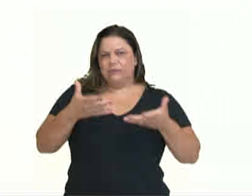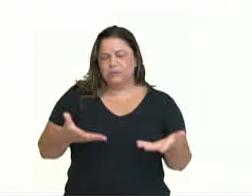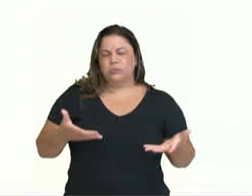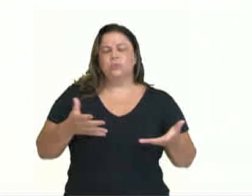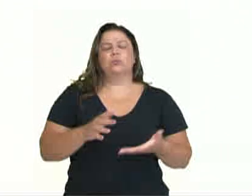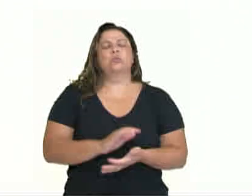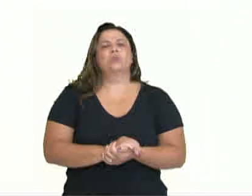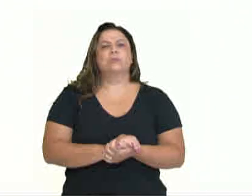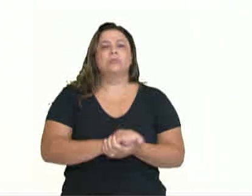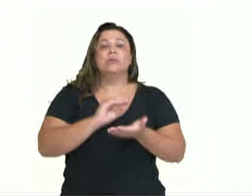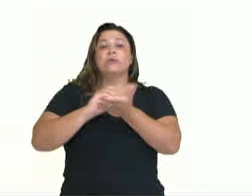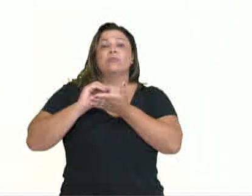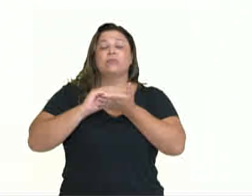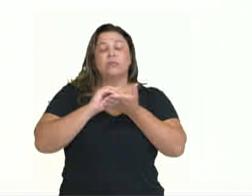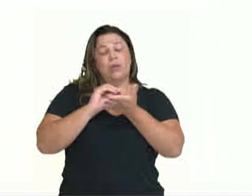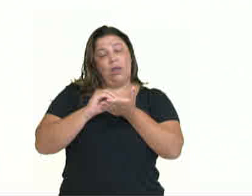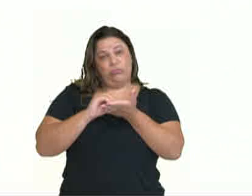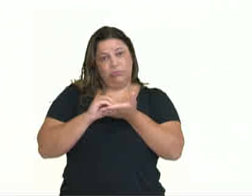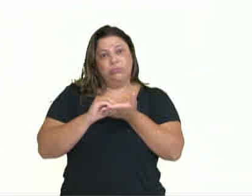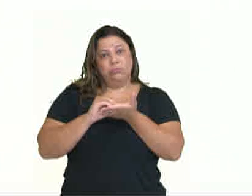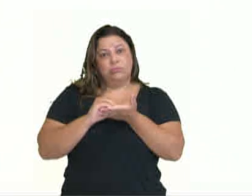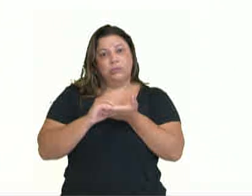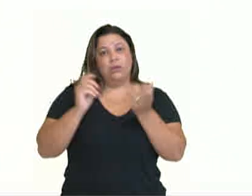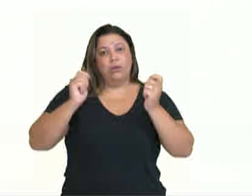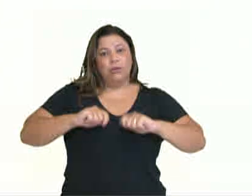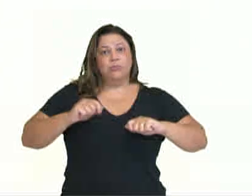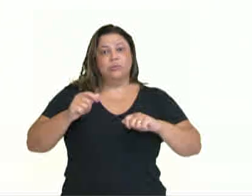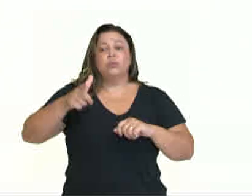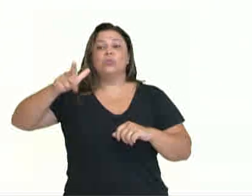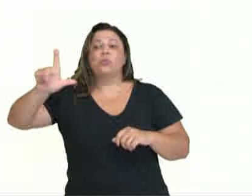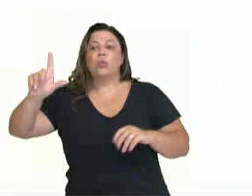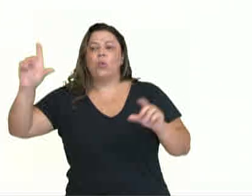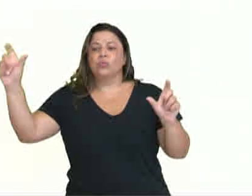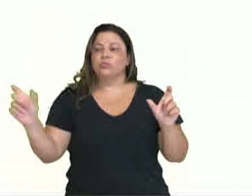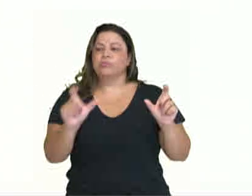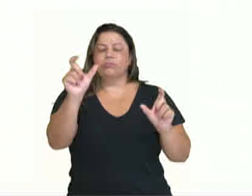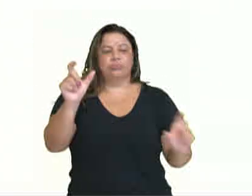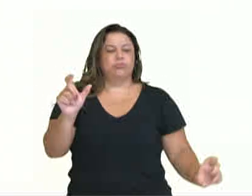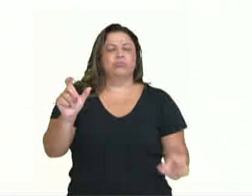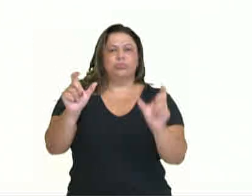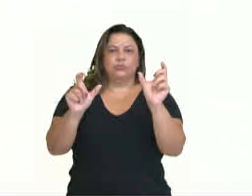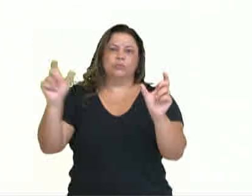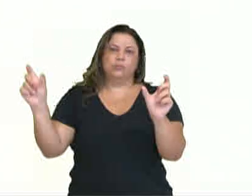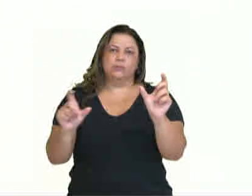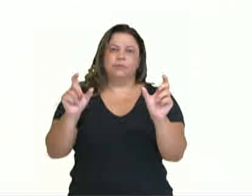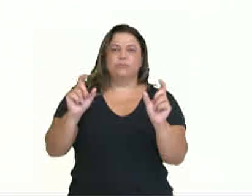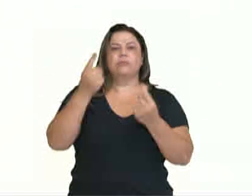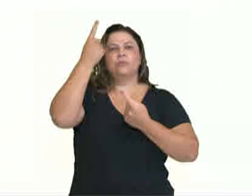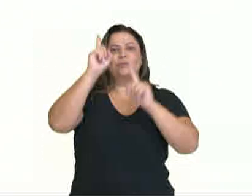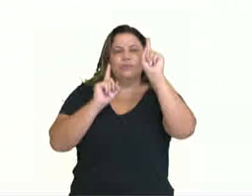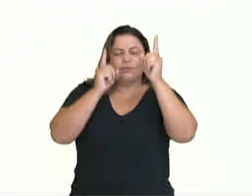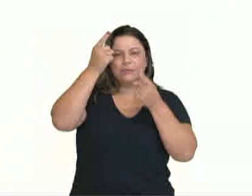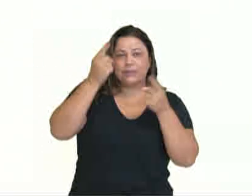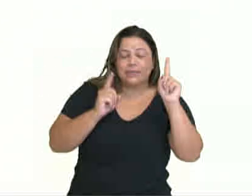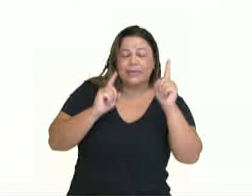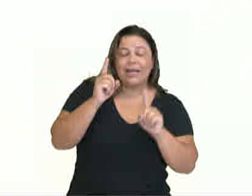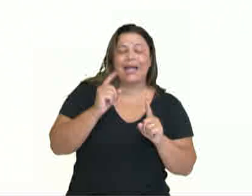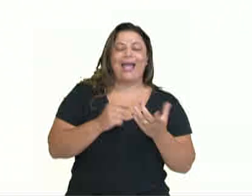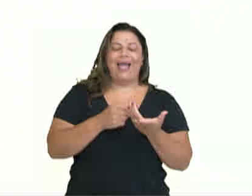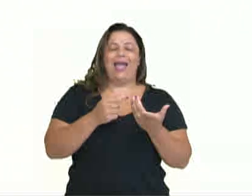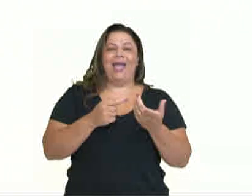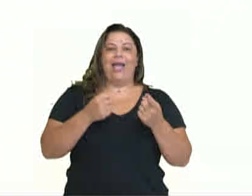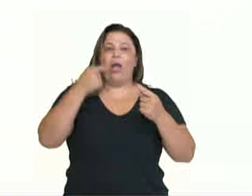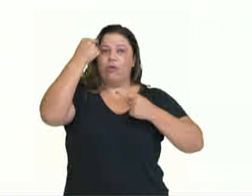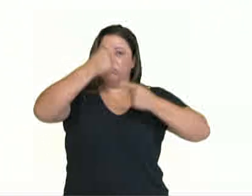incompleto. Então, o sentido se produz por outros elementos para além do texto, né? O gestual, a expressão